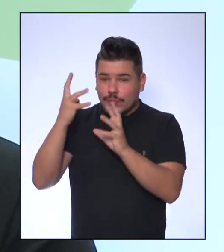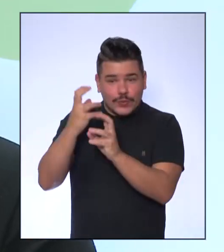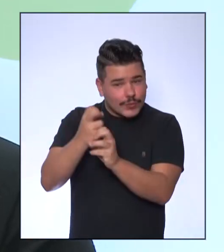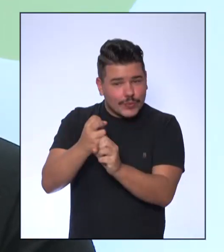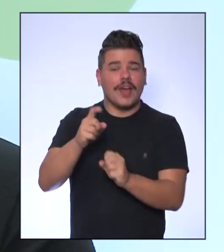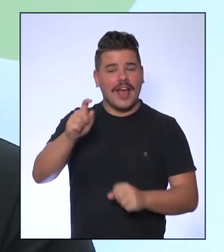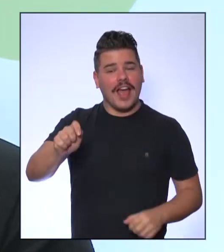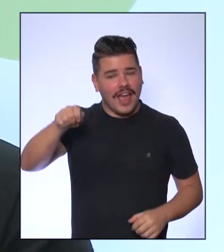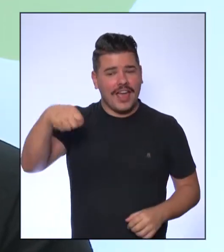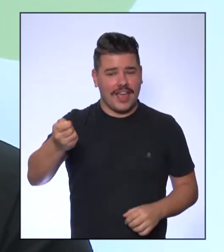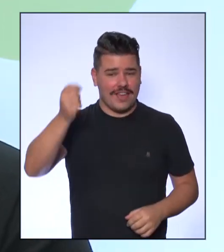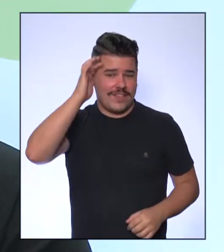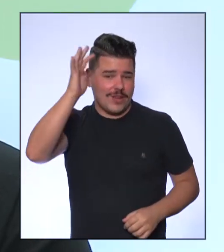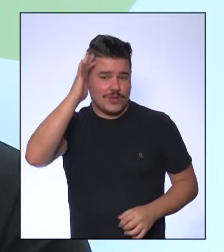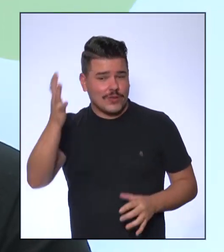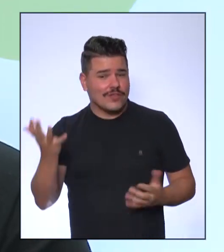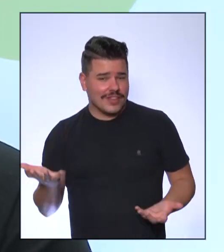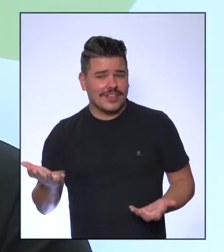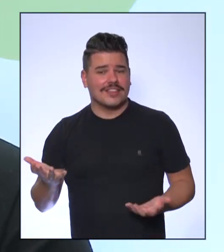Você está tendo